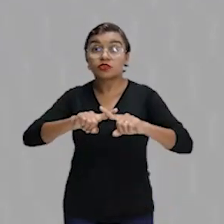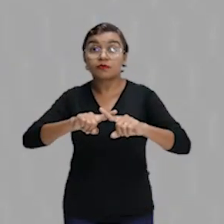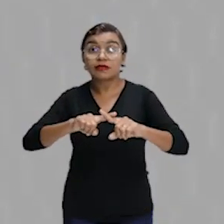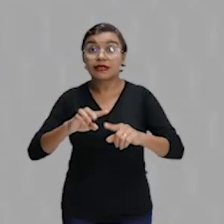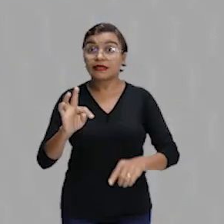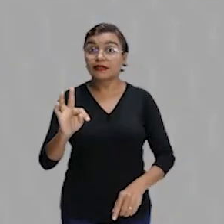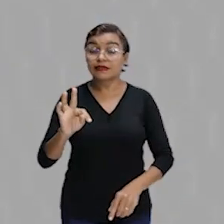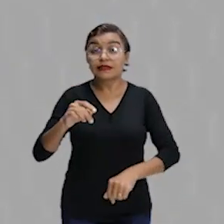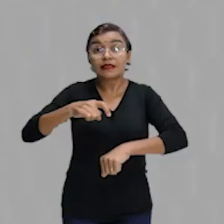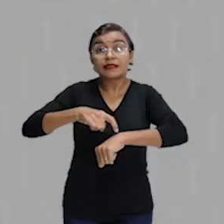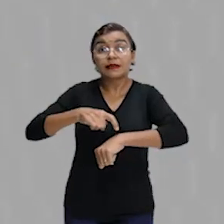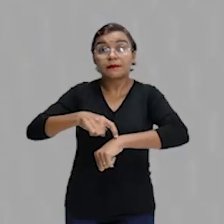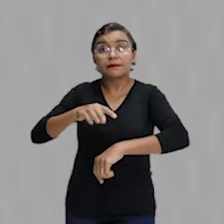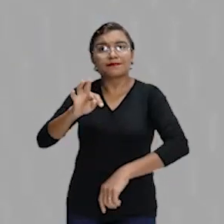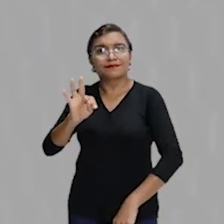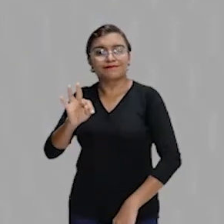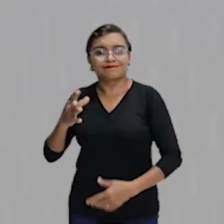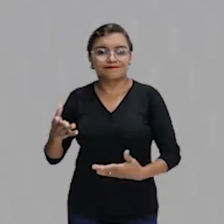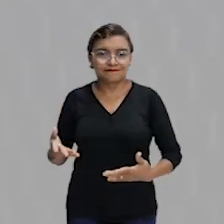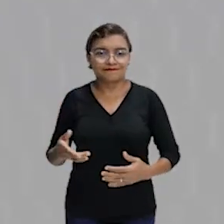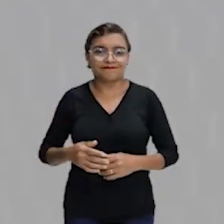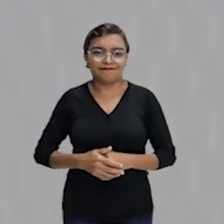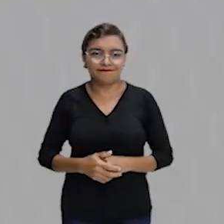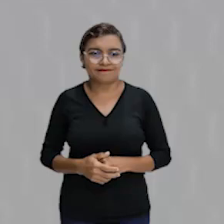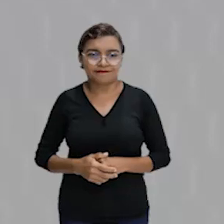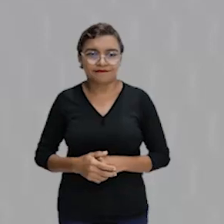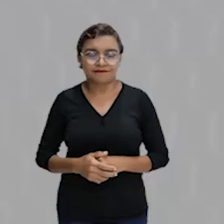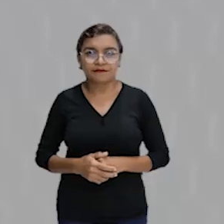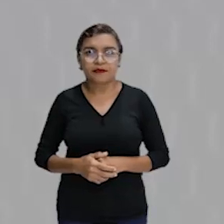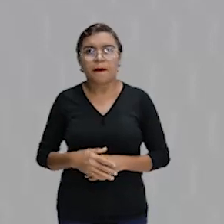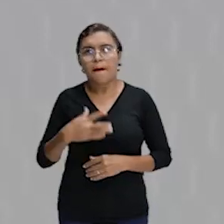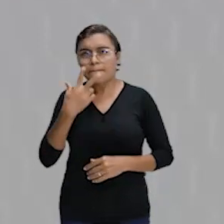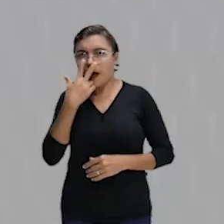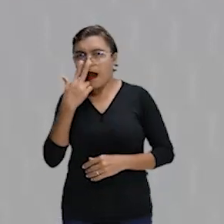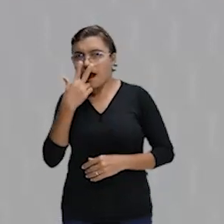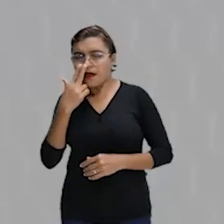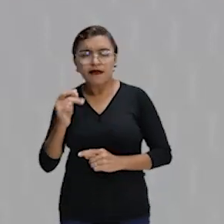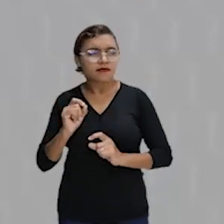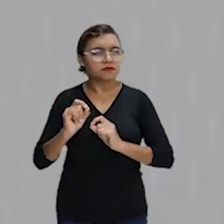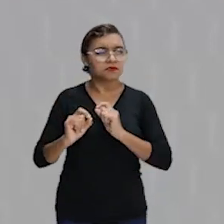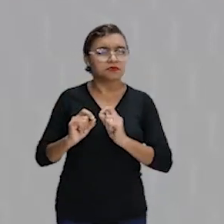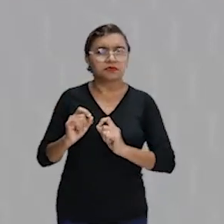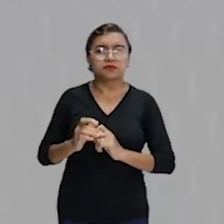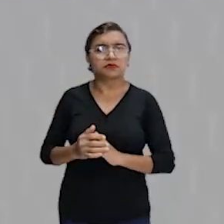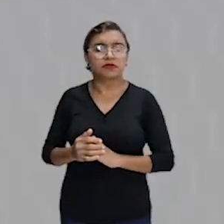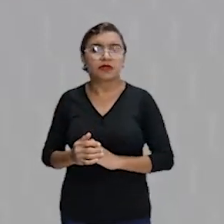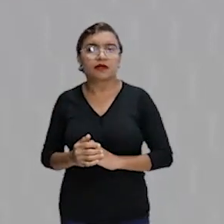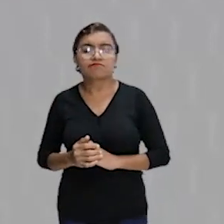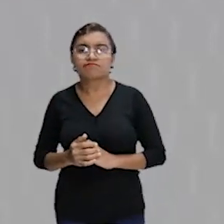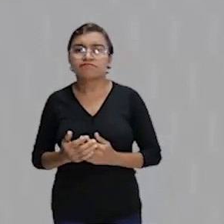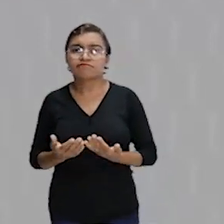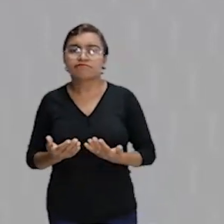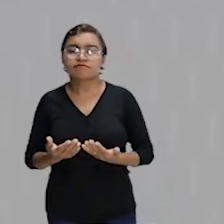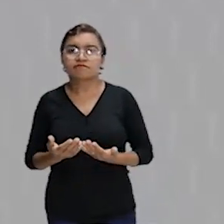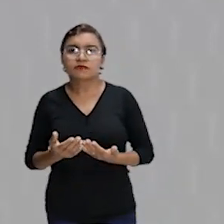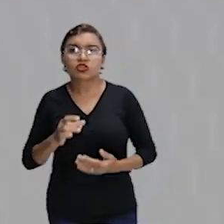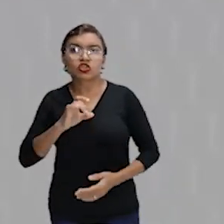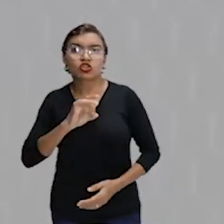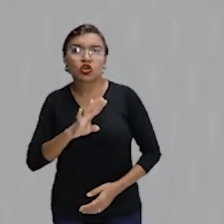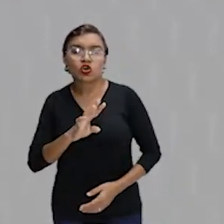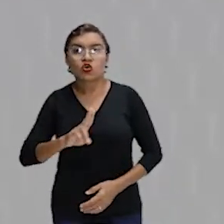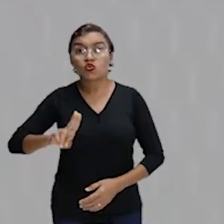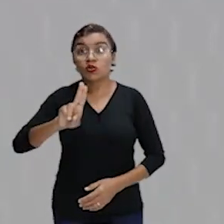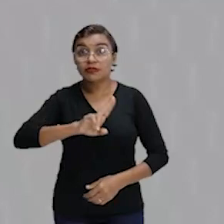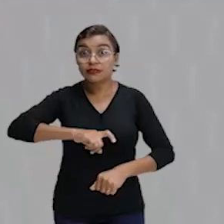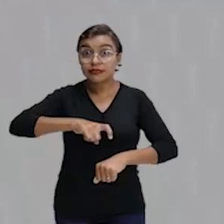tempo. Tá? É como se eu tivesse sempre me baseando somente no tempo,